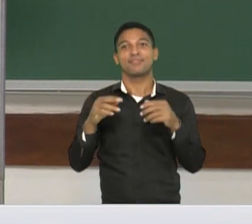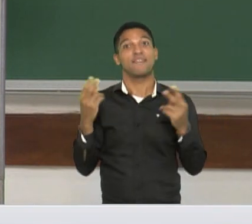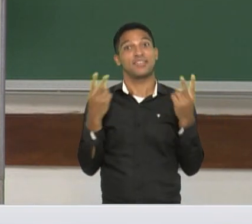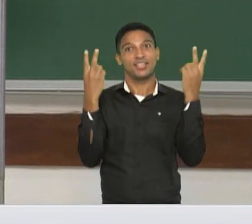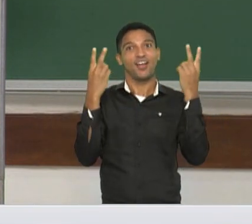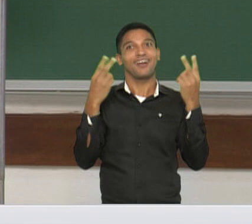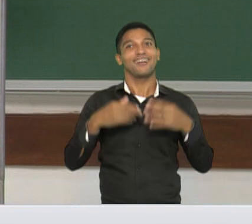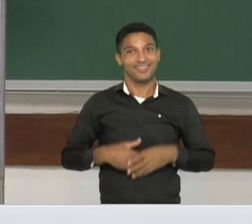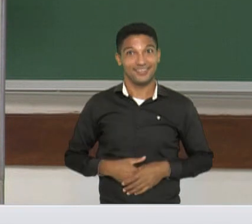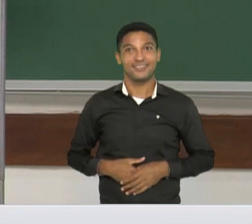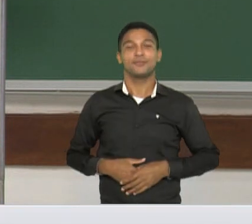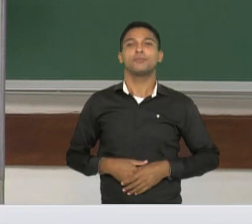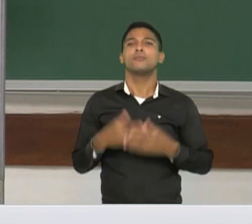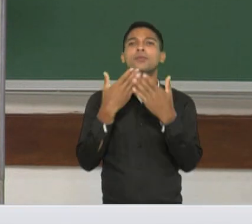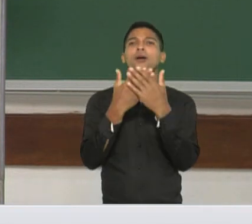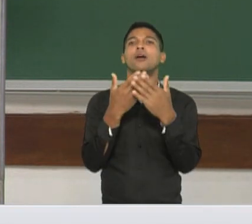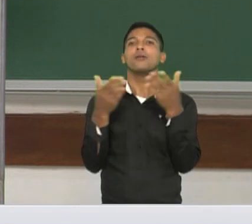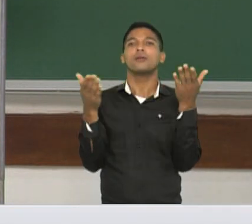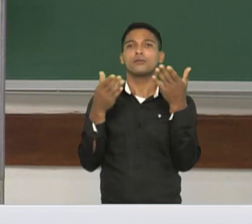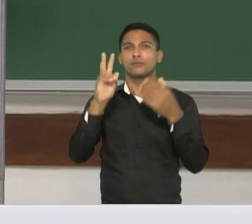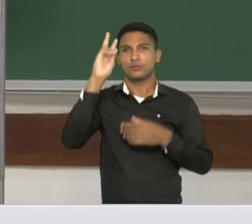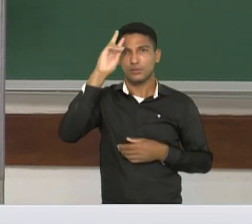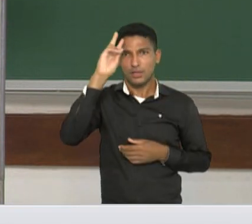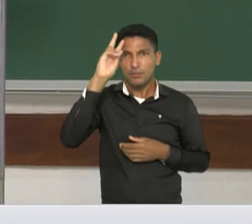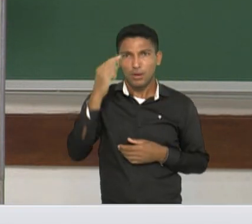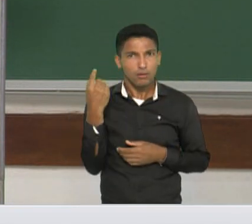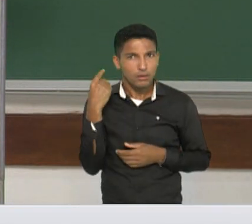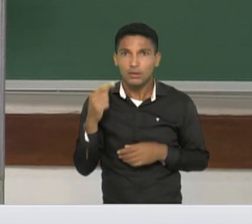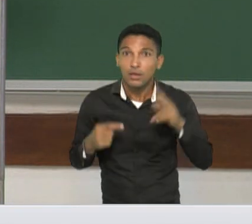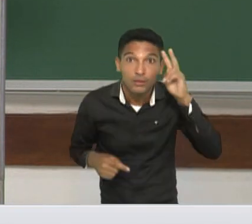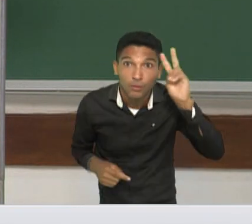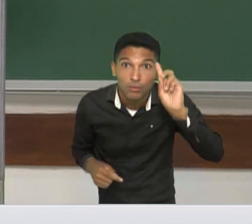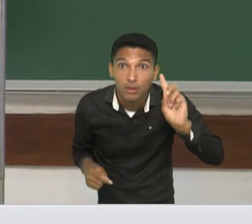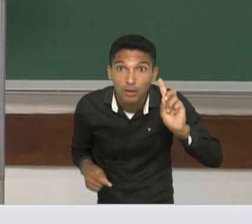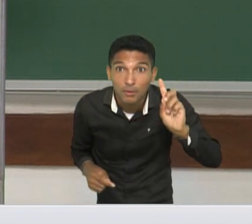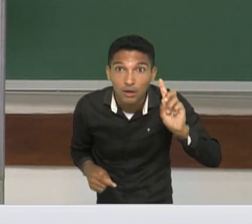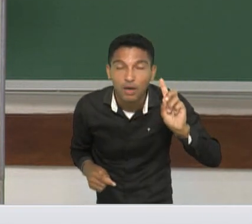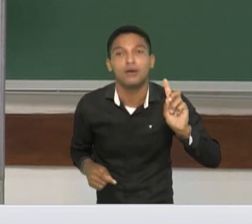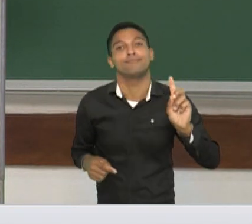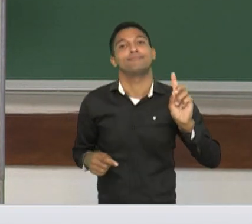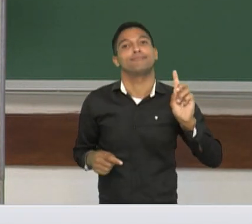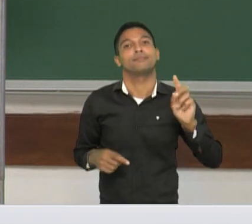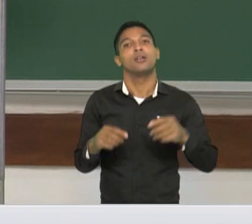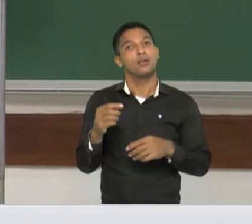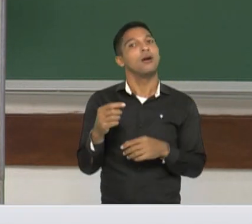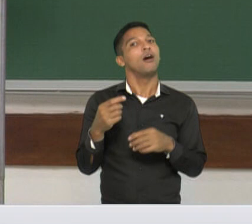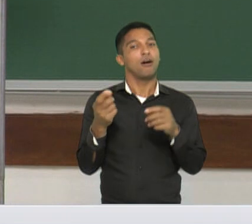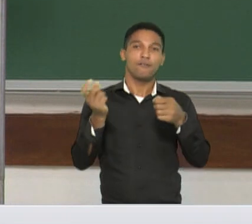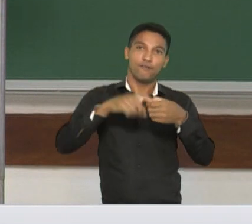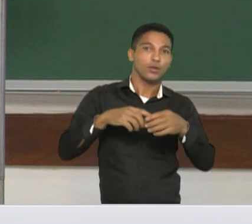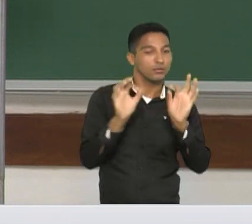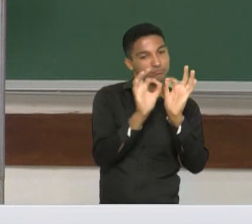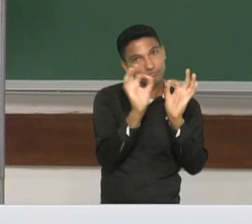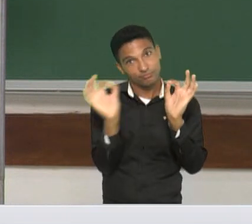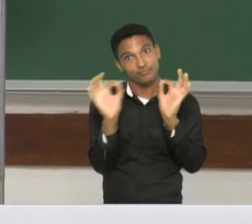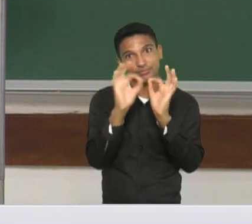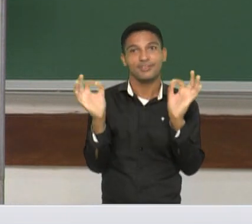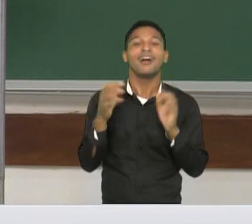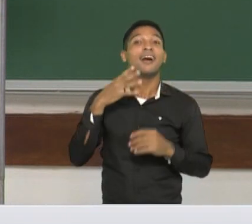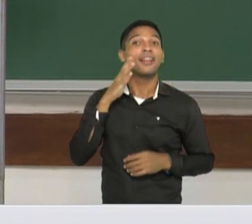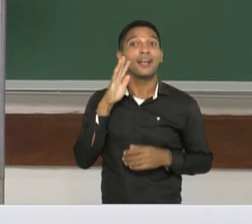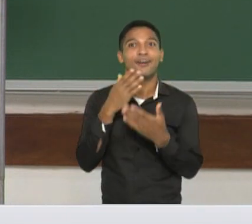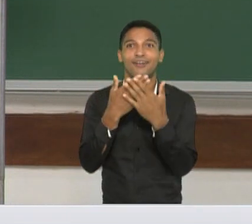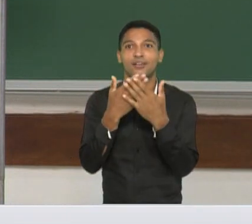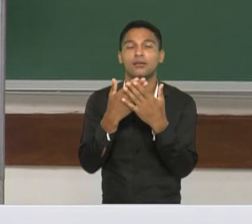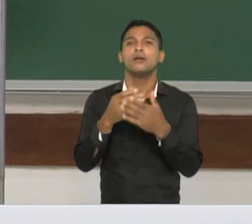hoje? Você lembra o que nós trabalhamos na última aula? Não lembra? Volta lá e assiste rapidinho, bem legal. Nós